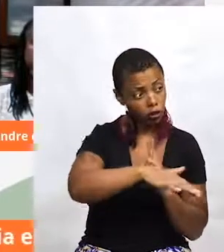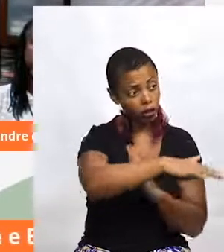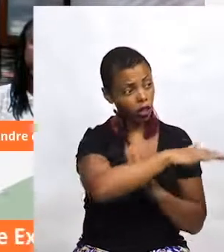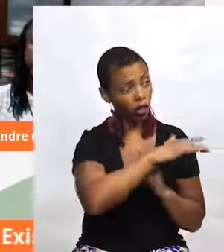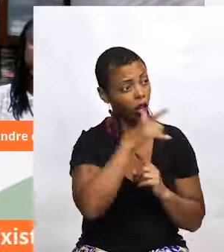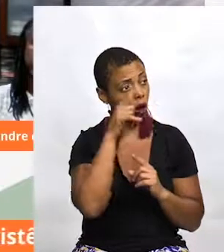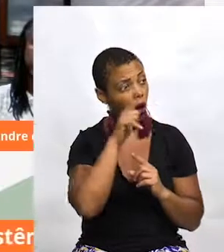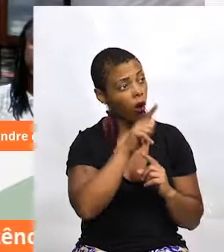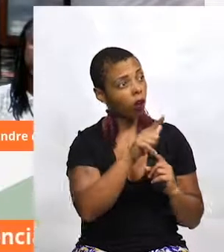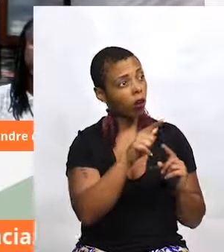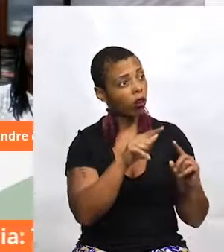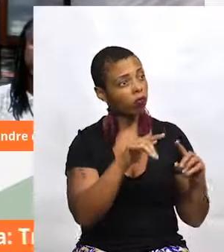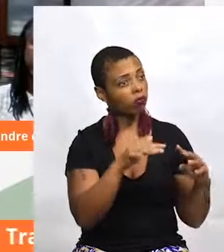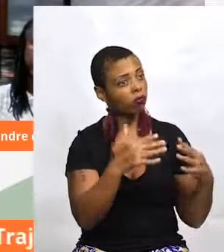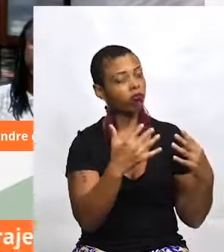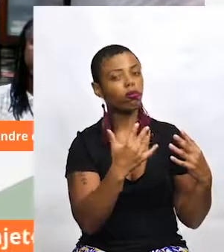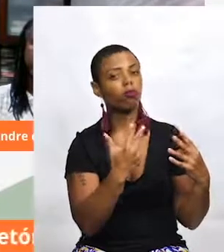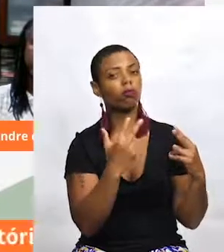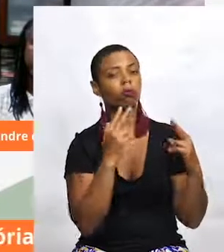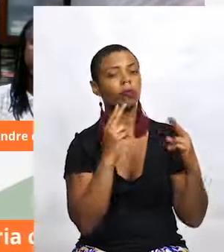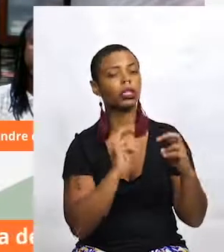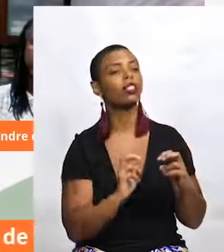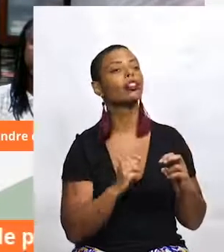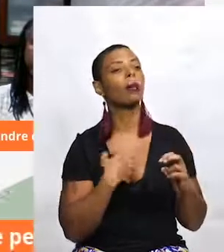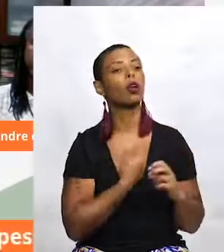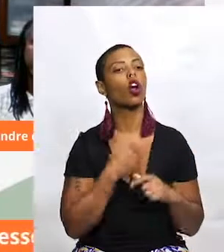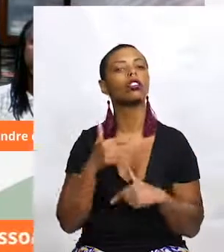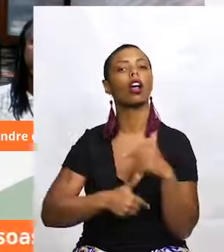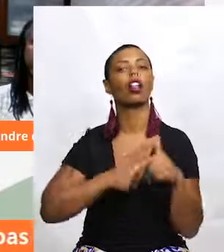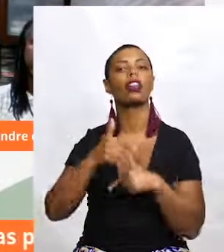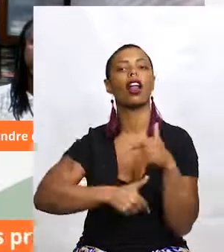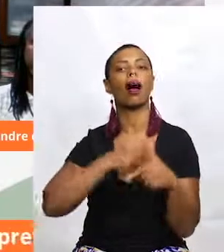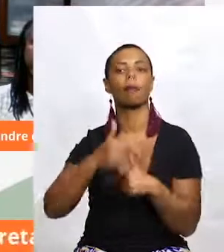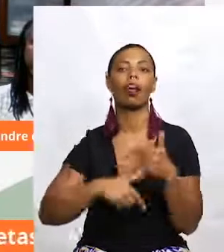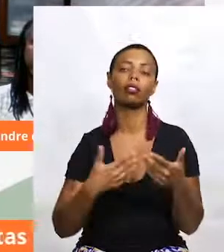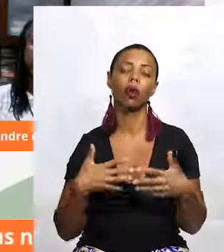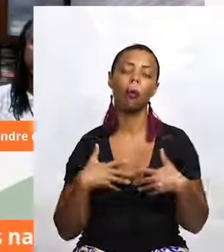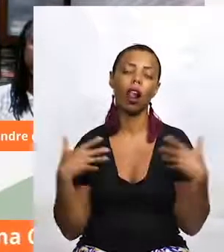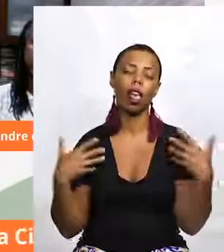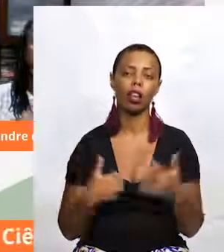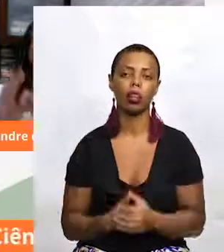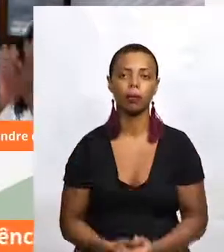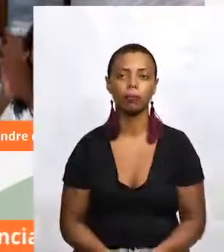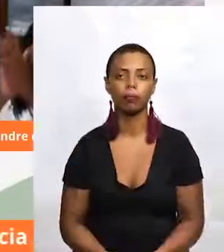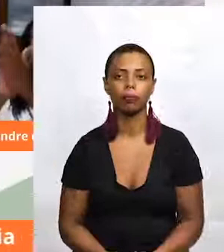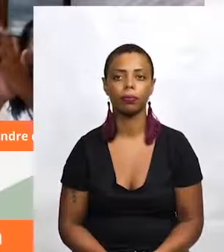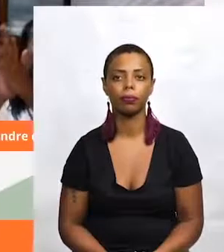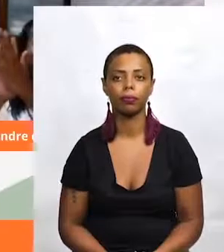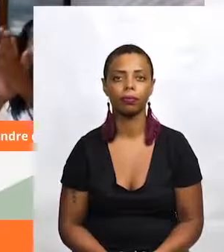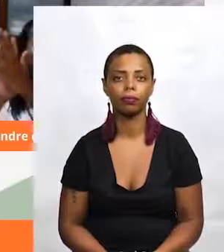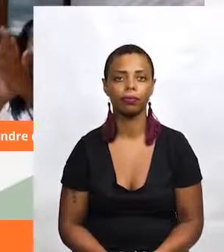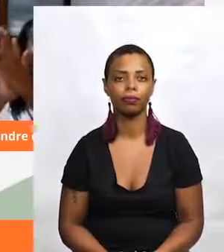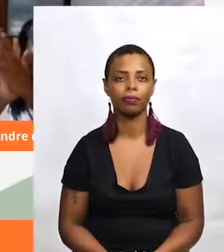próxima, consegue ver isso estampado no nosso trabalho. Então, é uma alegria muito grande.